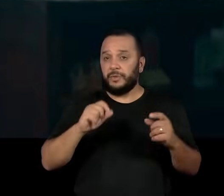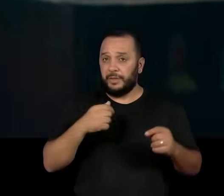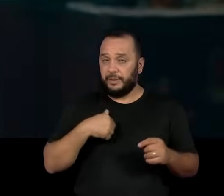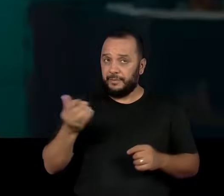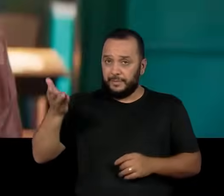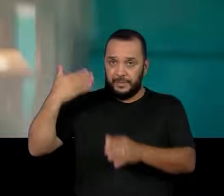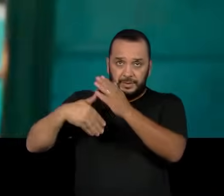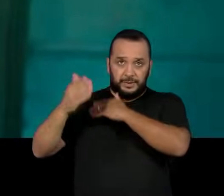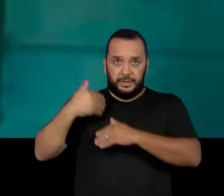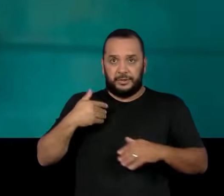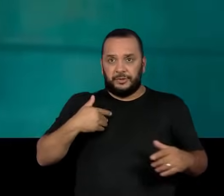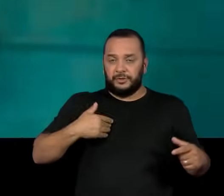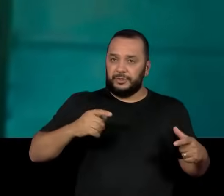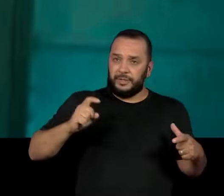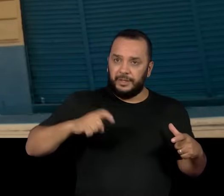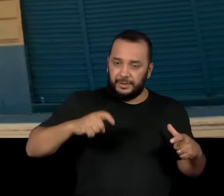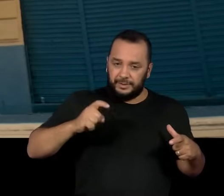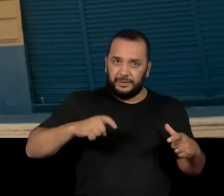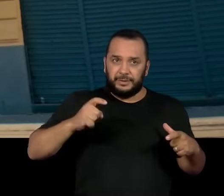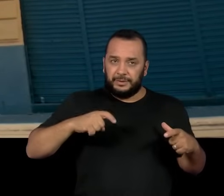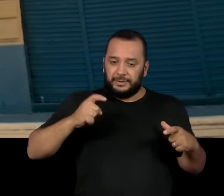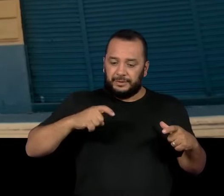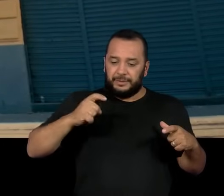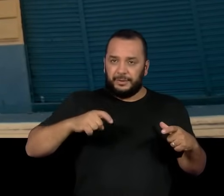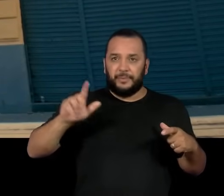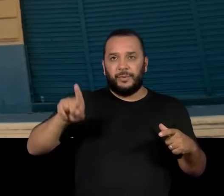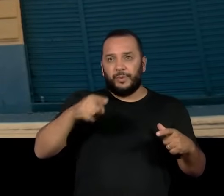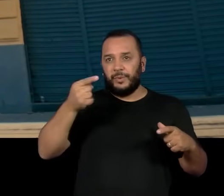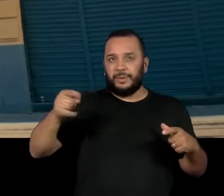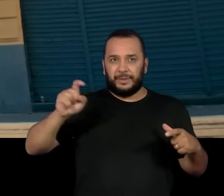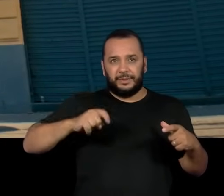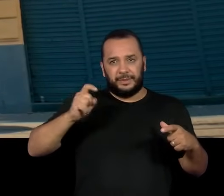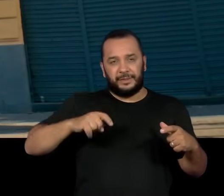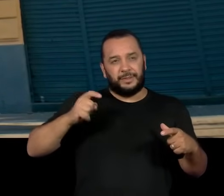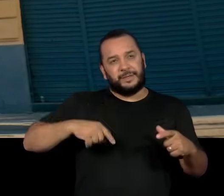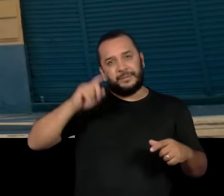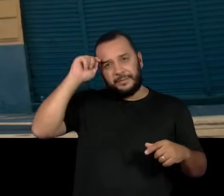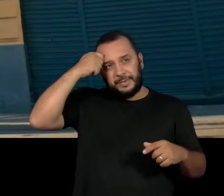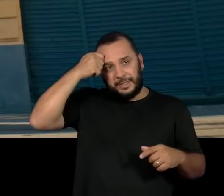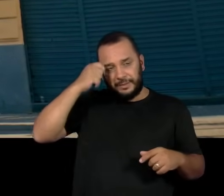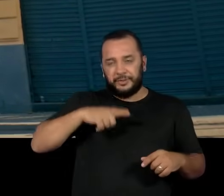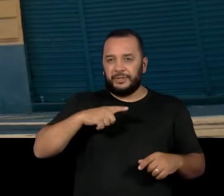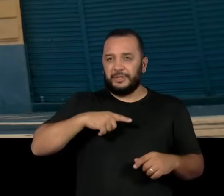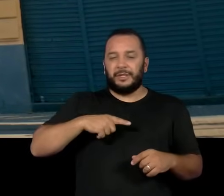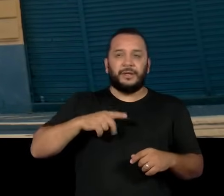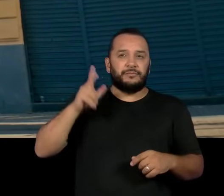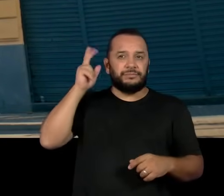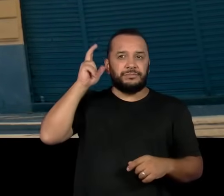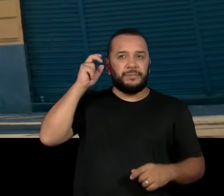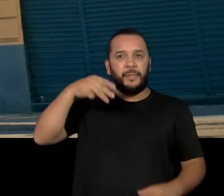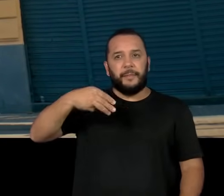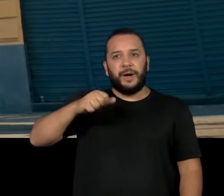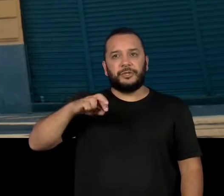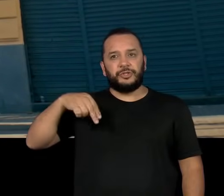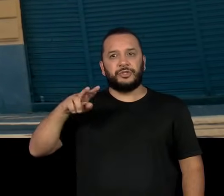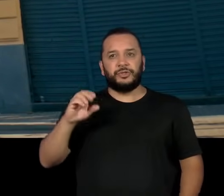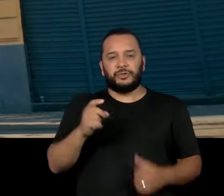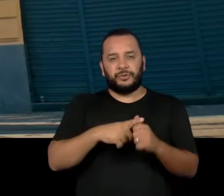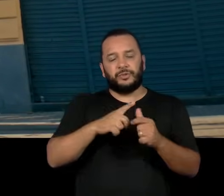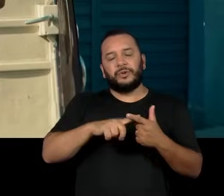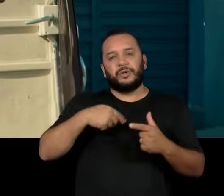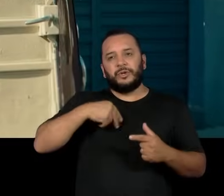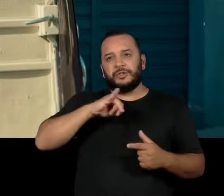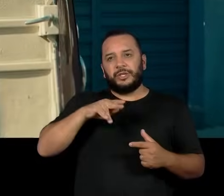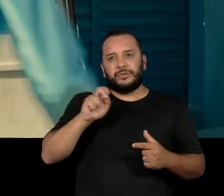Minha família tinha uma vitrola, entre tanta musicalidade preta que a gente ouvia, Martinho da Vila, Jackson's Five,